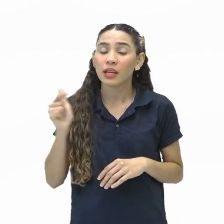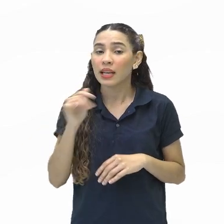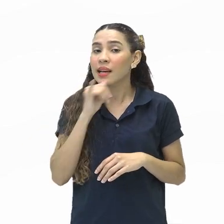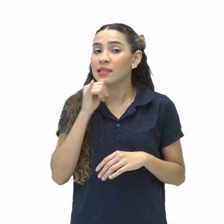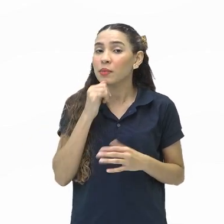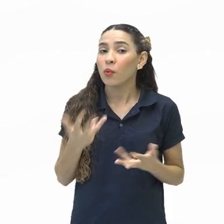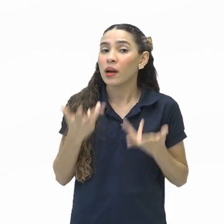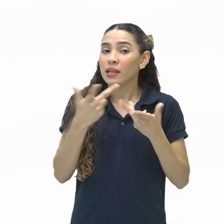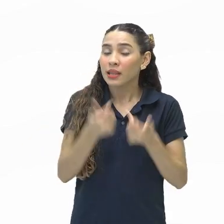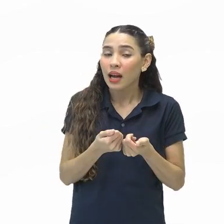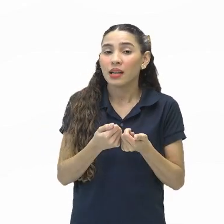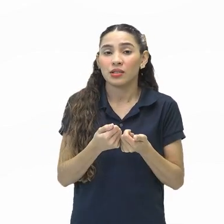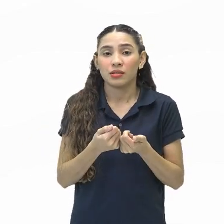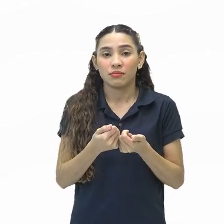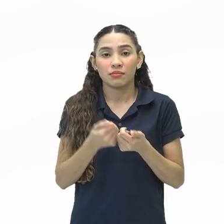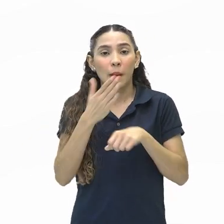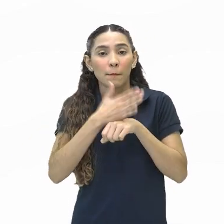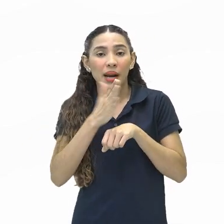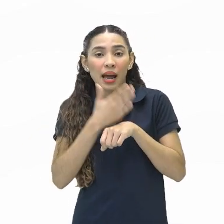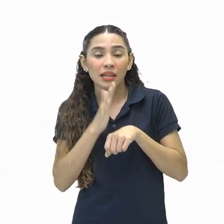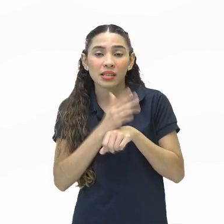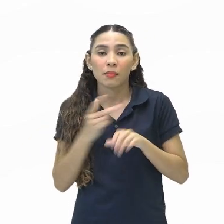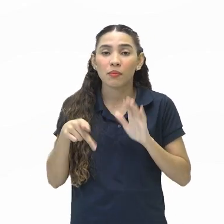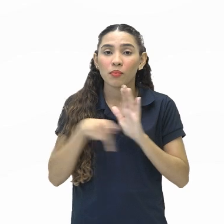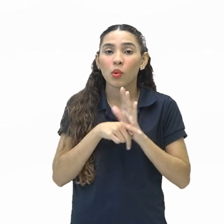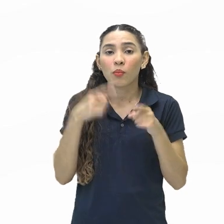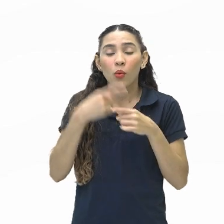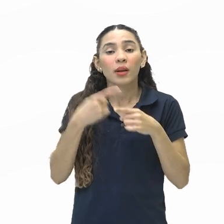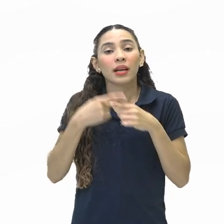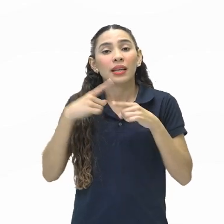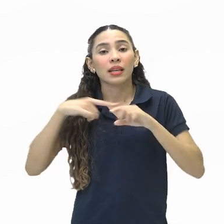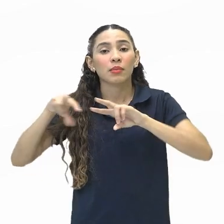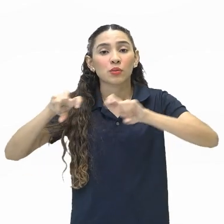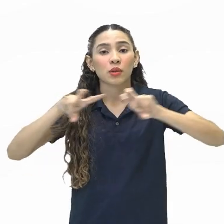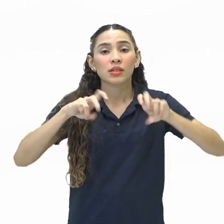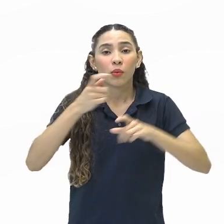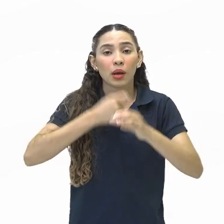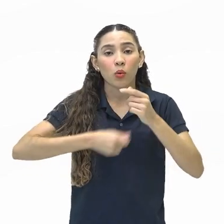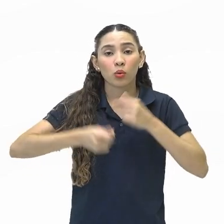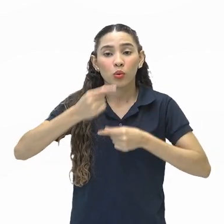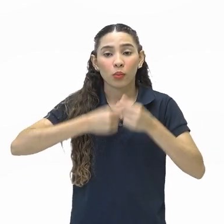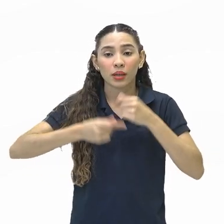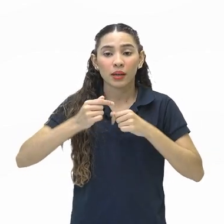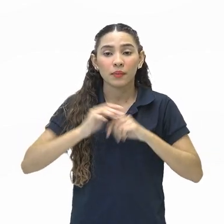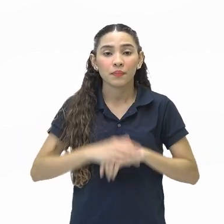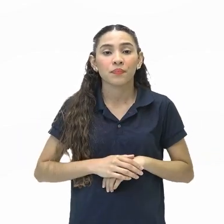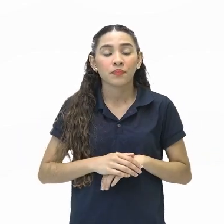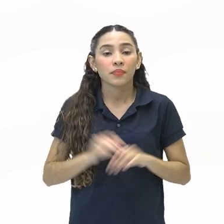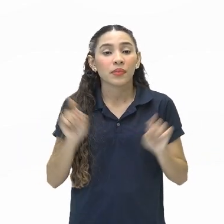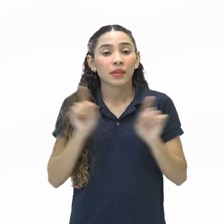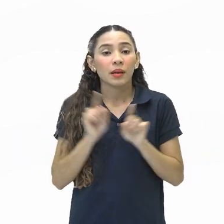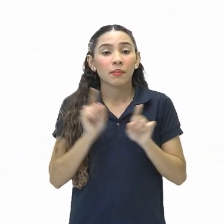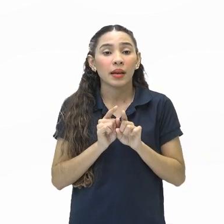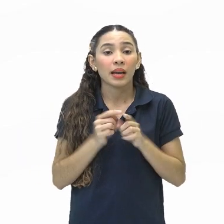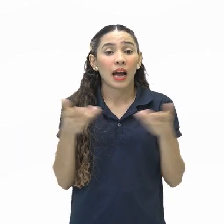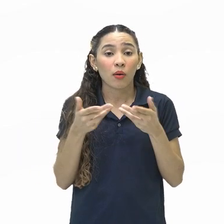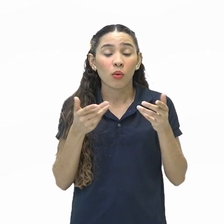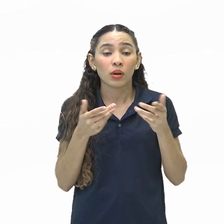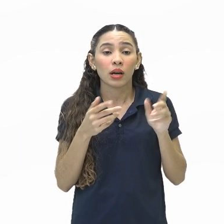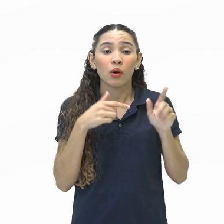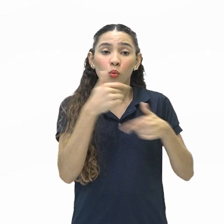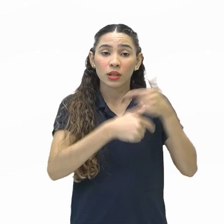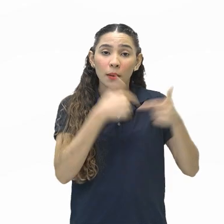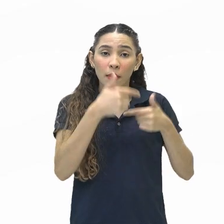benefícios gerados nessa atividade, porque há uma exploração econômica. E aí a gente vê o trabalho urbano